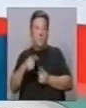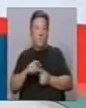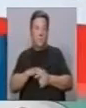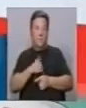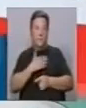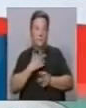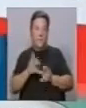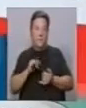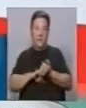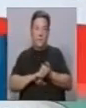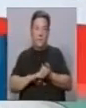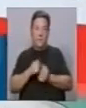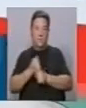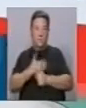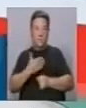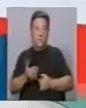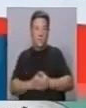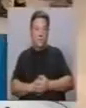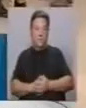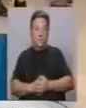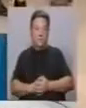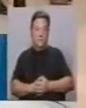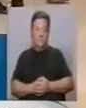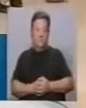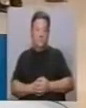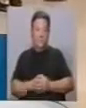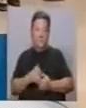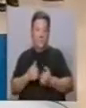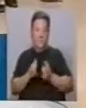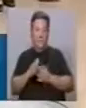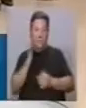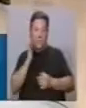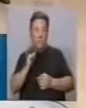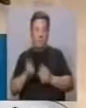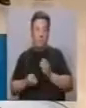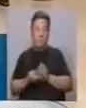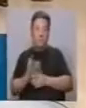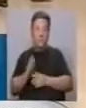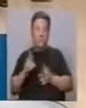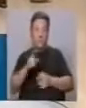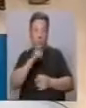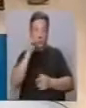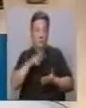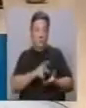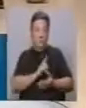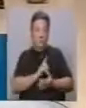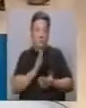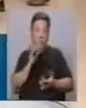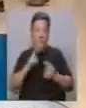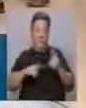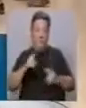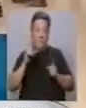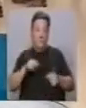e associações profissionais. As oportunidades surgem quando menos esperamos, mas às vezes